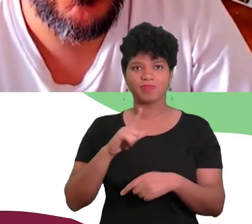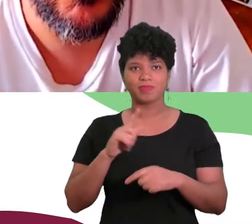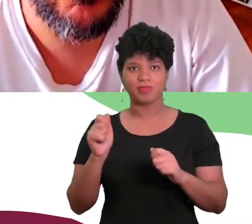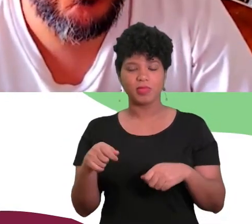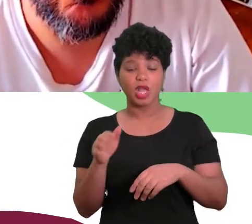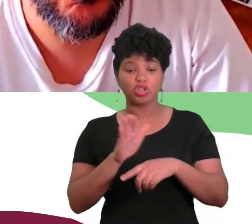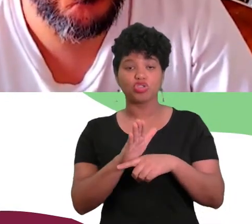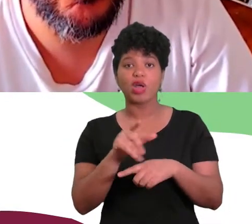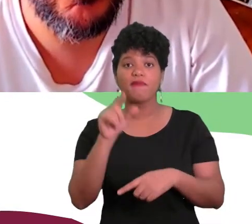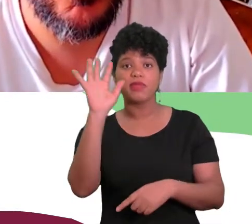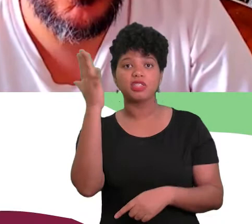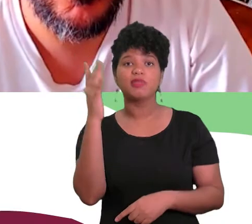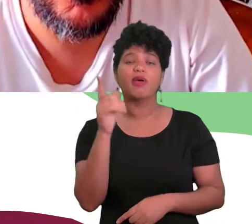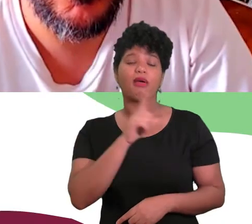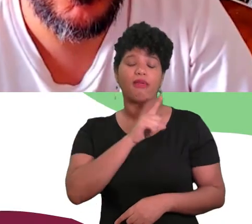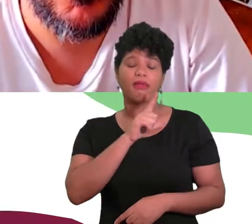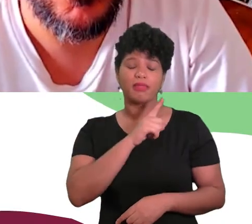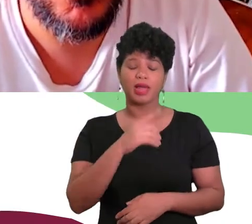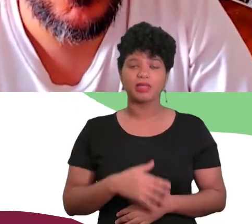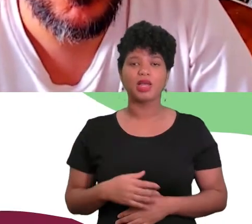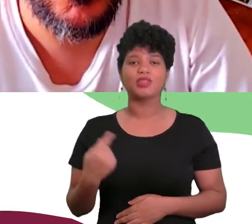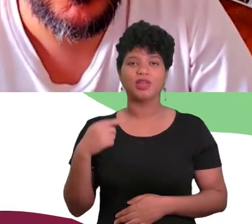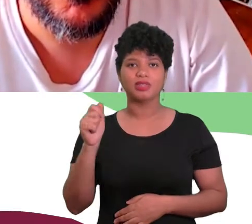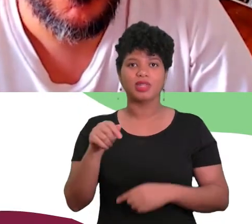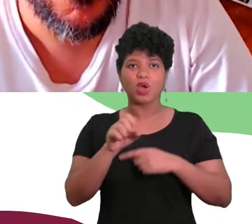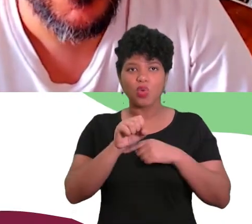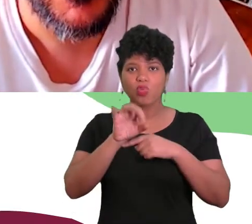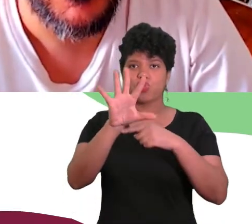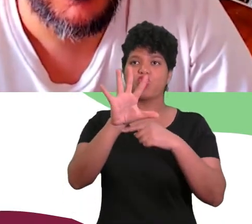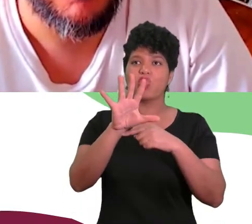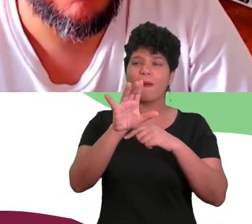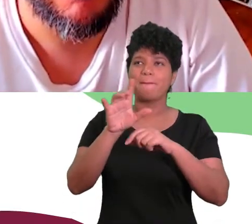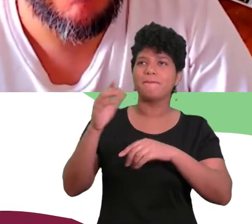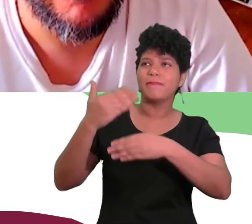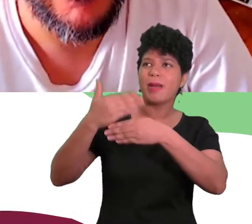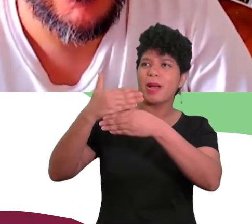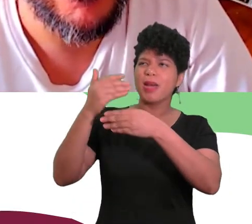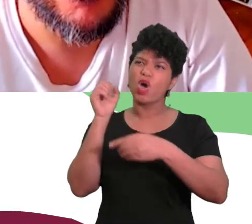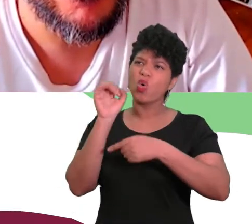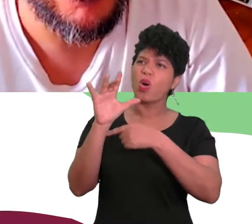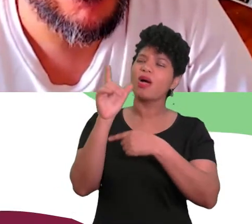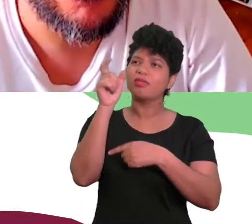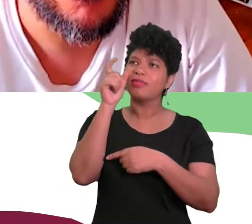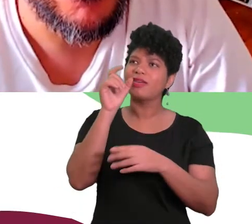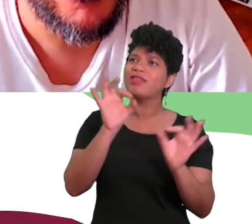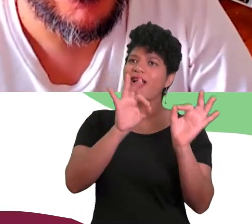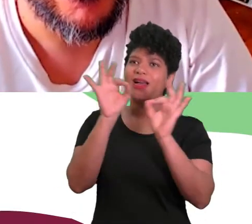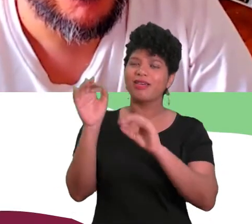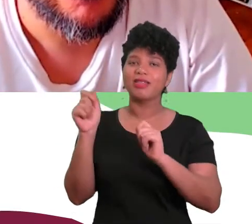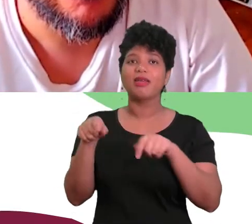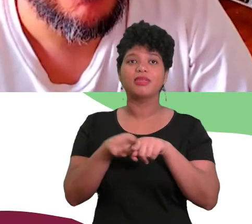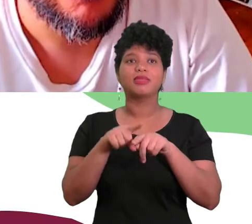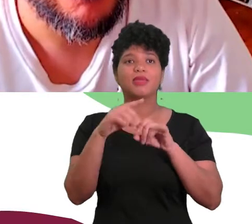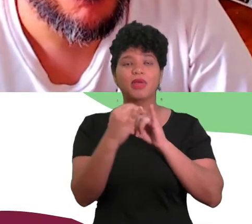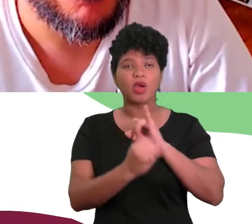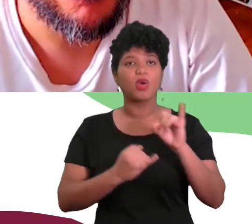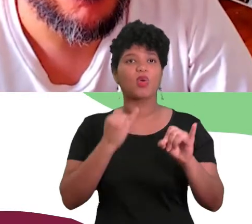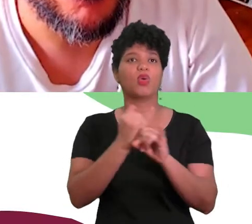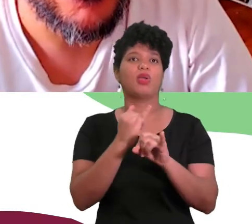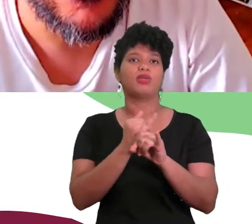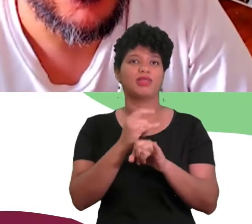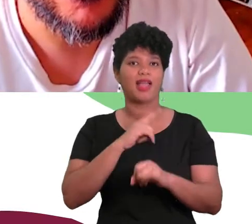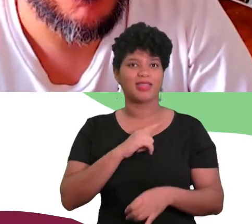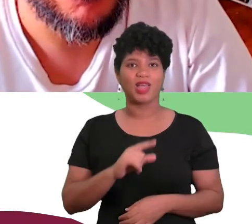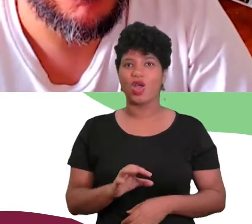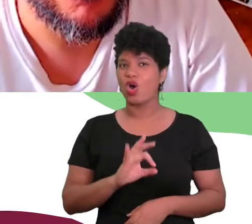festival. Então, a gente vai projetar filmes nas paredes, vamos também transmitir via online. Então,